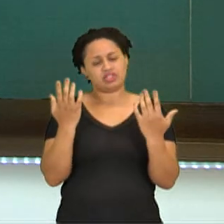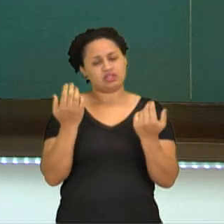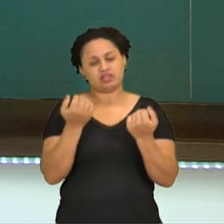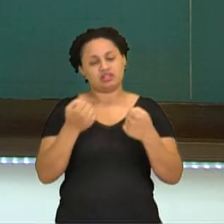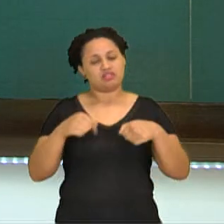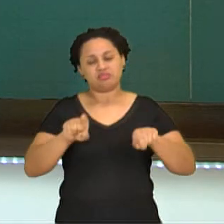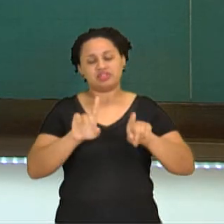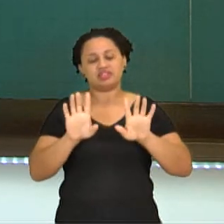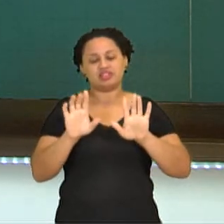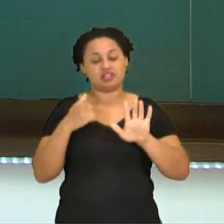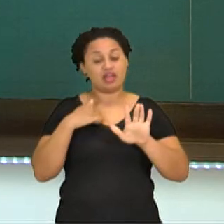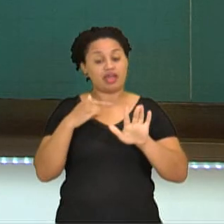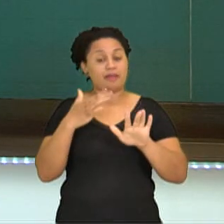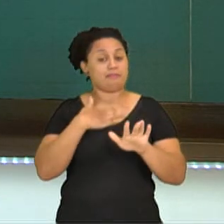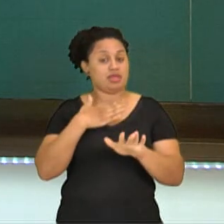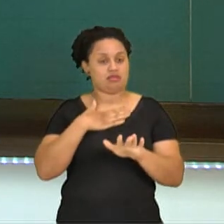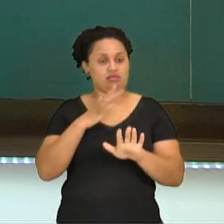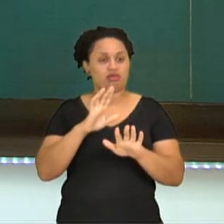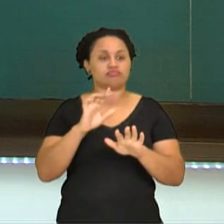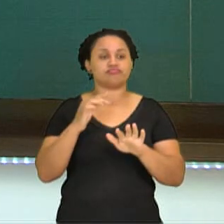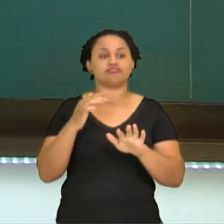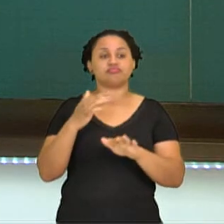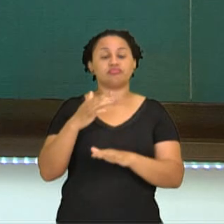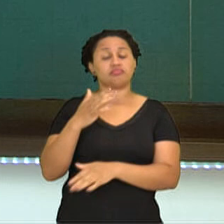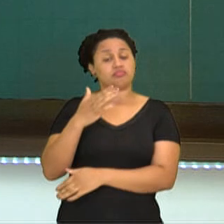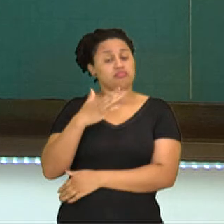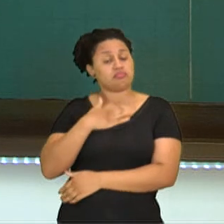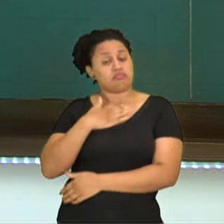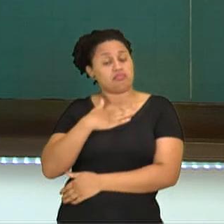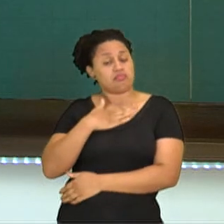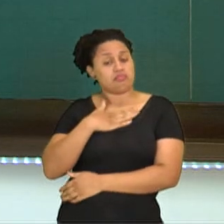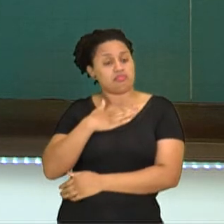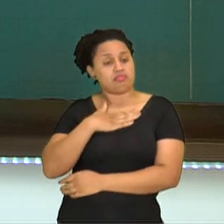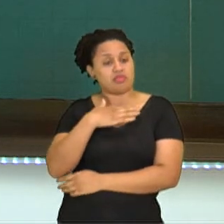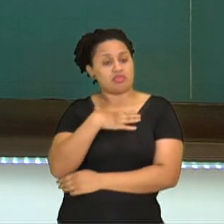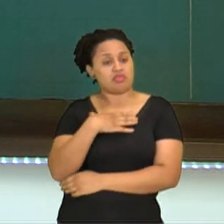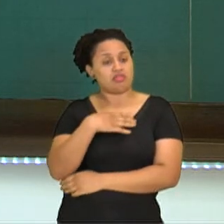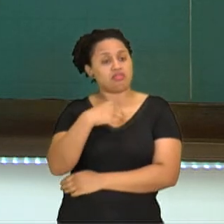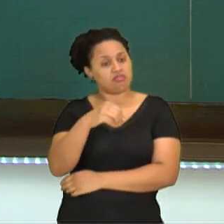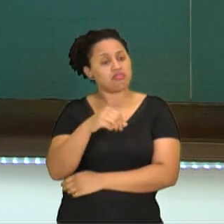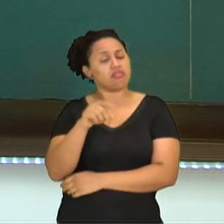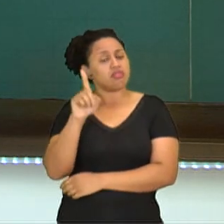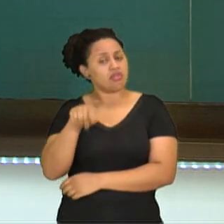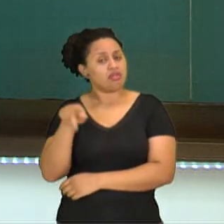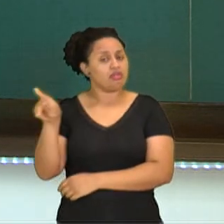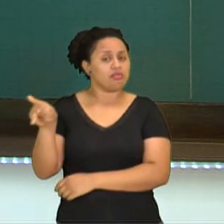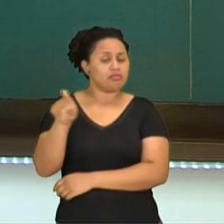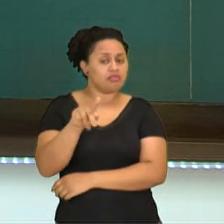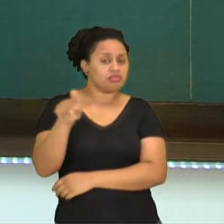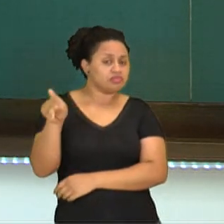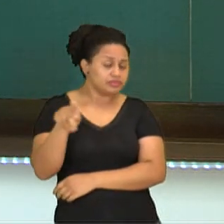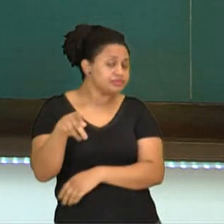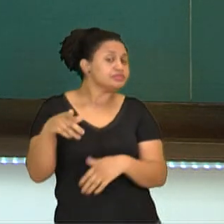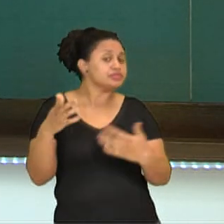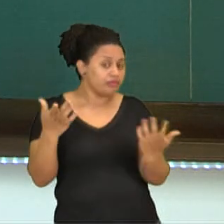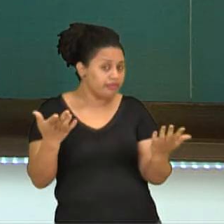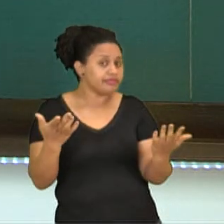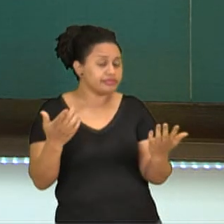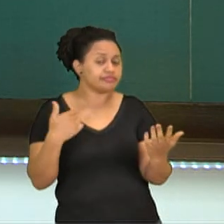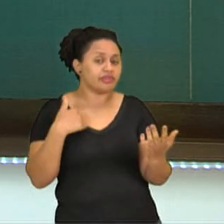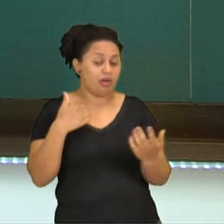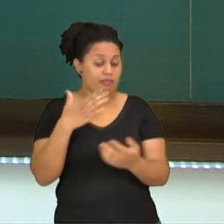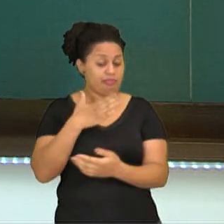gente pode dizer posse. Por exemplo, my daughter is a teacher. A minha filha é